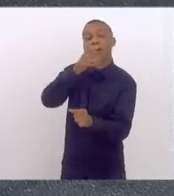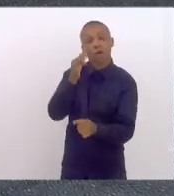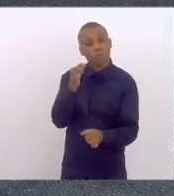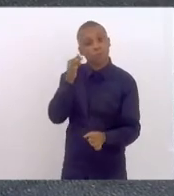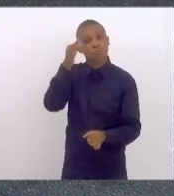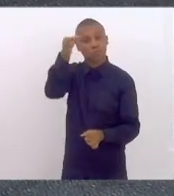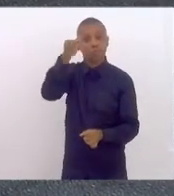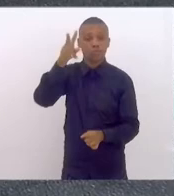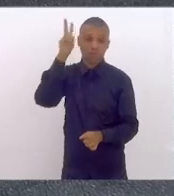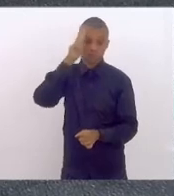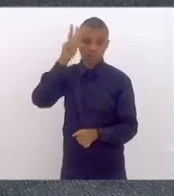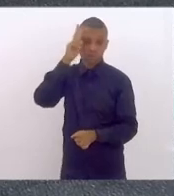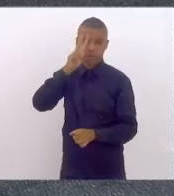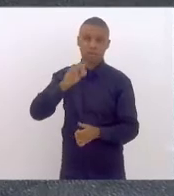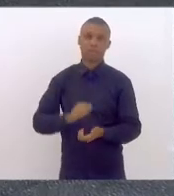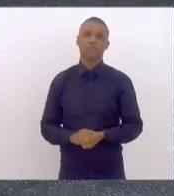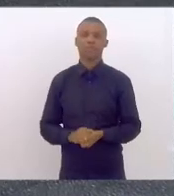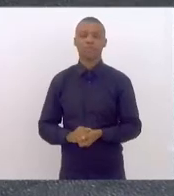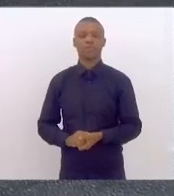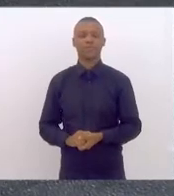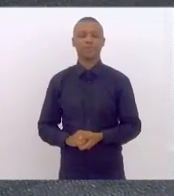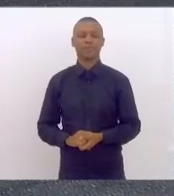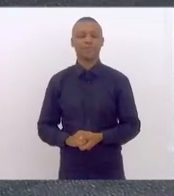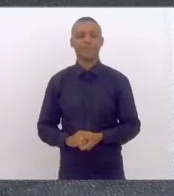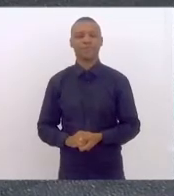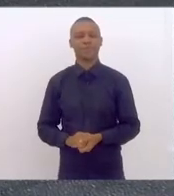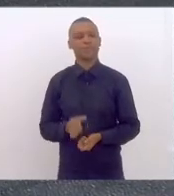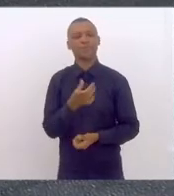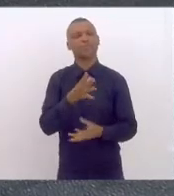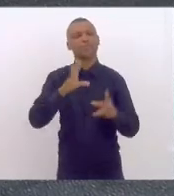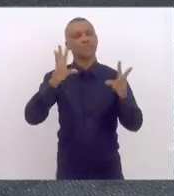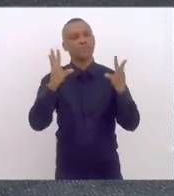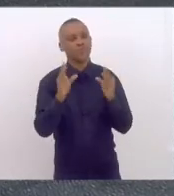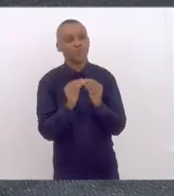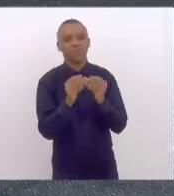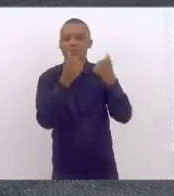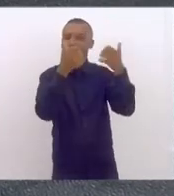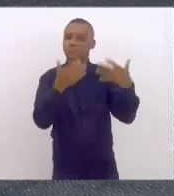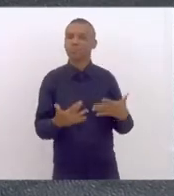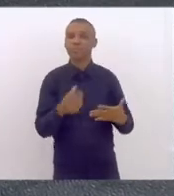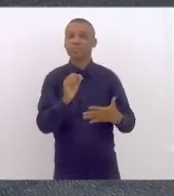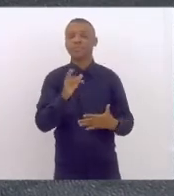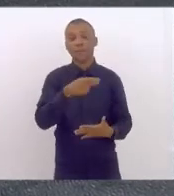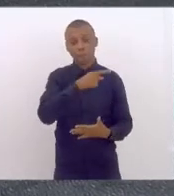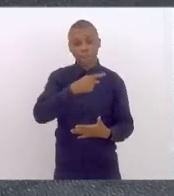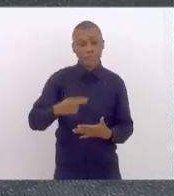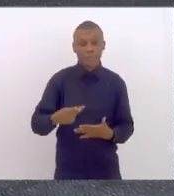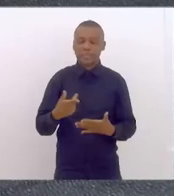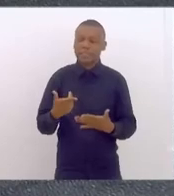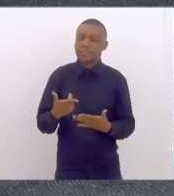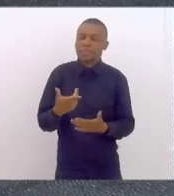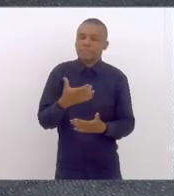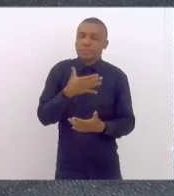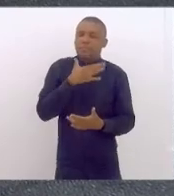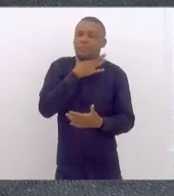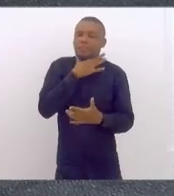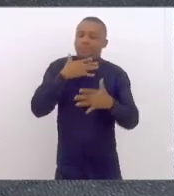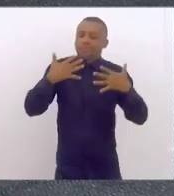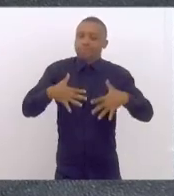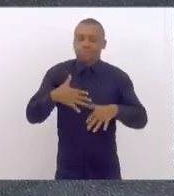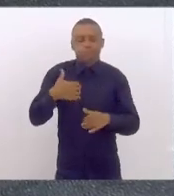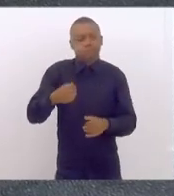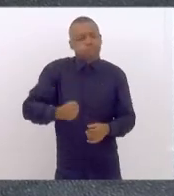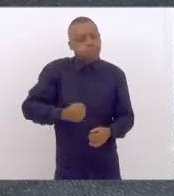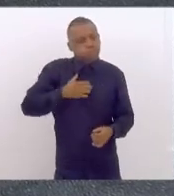quem sabe apontar eu sou concluir dizendo o seguinte por exemplo tem uma coisa que me deixa realmente indignado mas